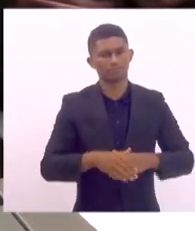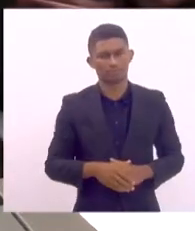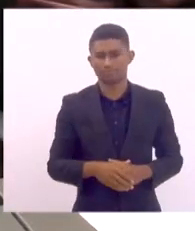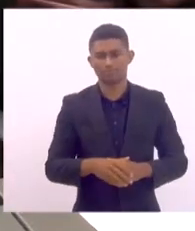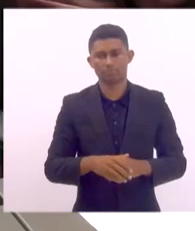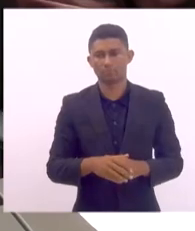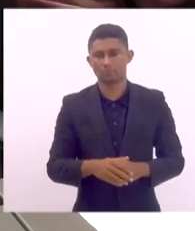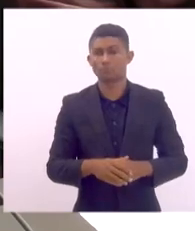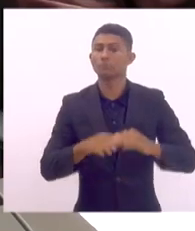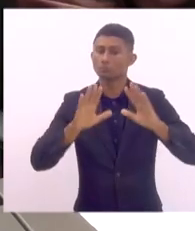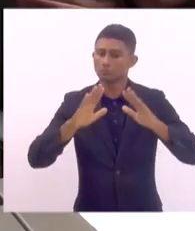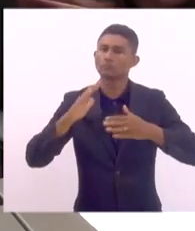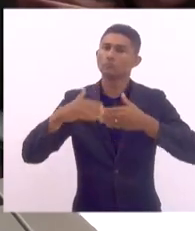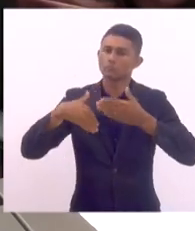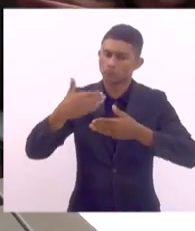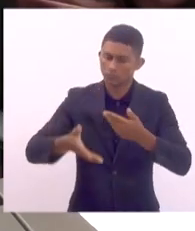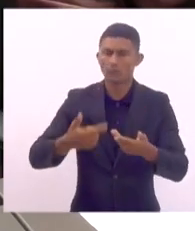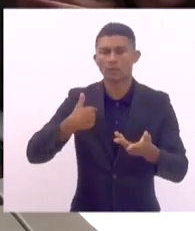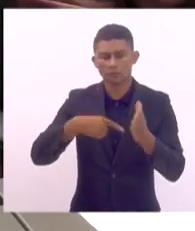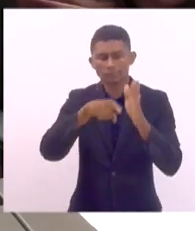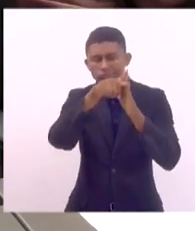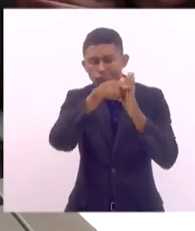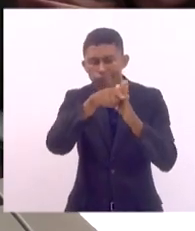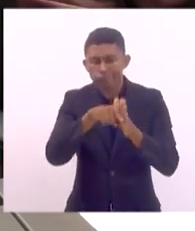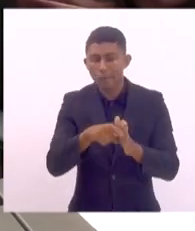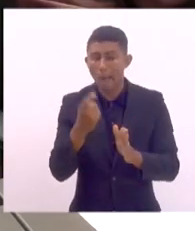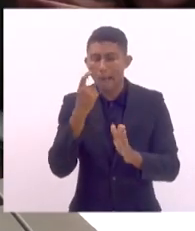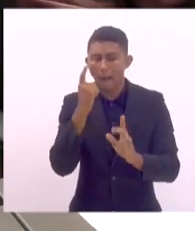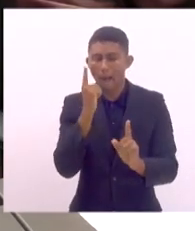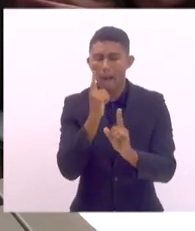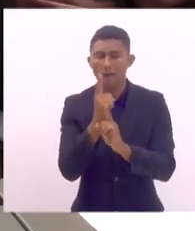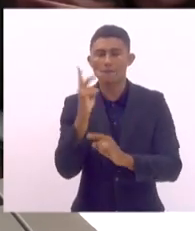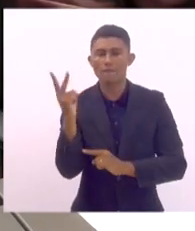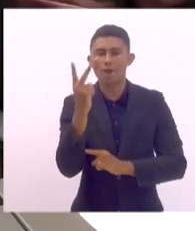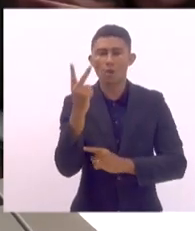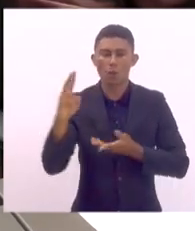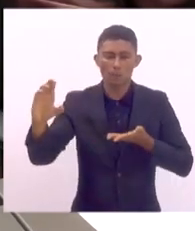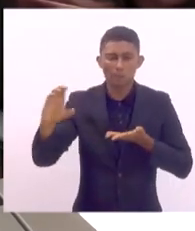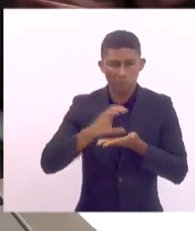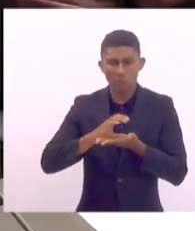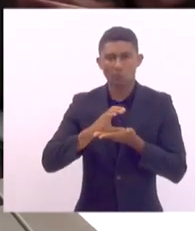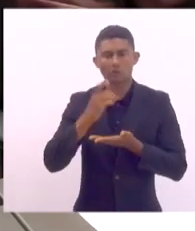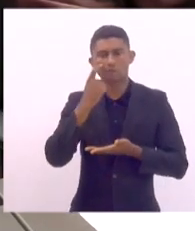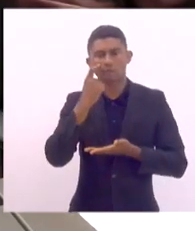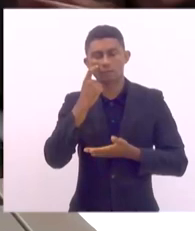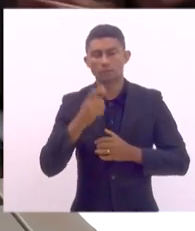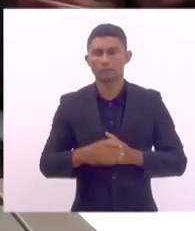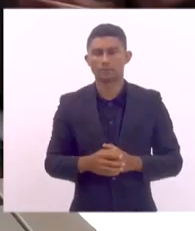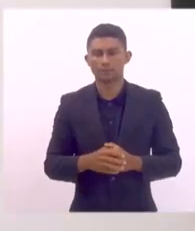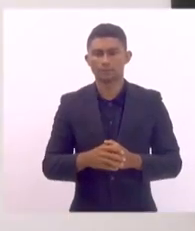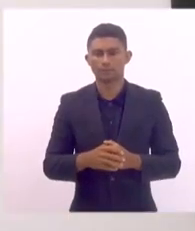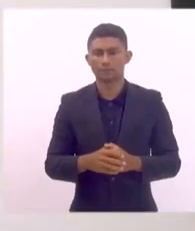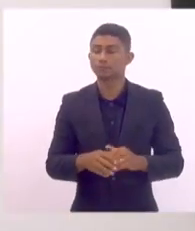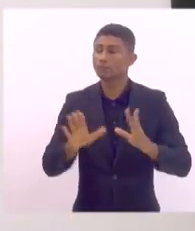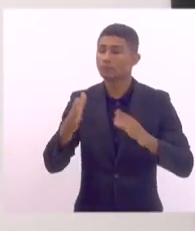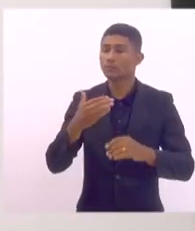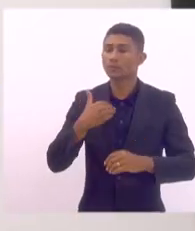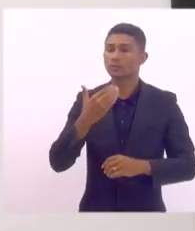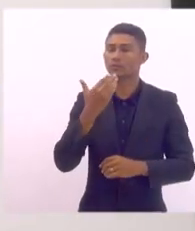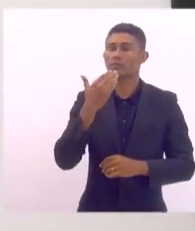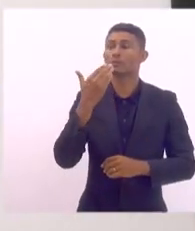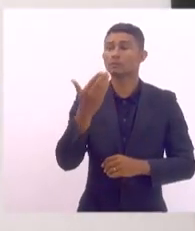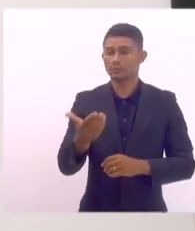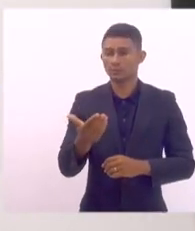Mas eu posso depois fazer uma pesquisa lá e ver o valor que entra. Deixa eu tentar dar uma encaminhada. Deputado aqui. Luiz, eu queria te pedir para a